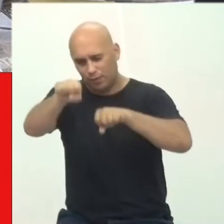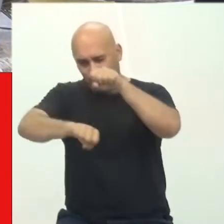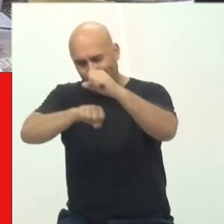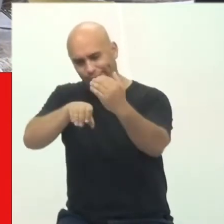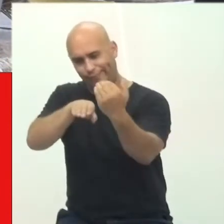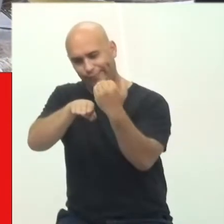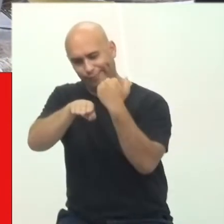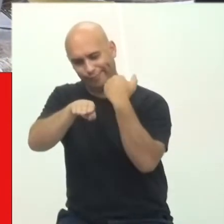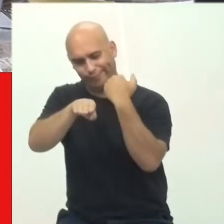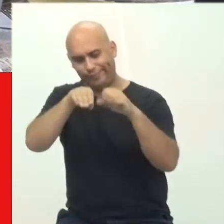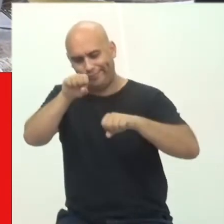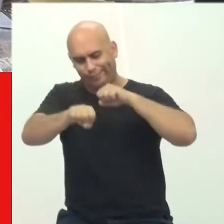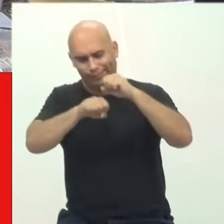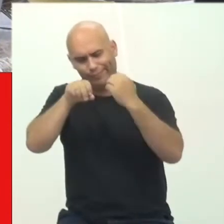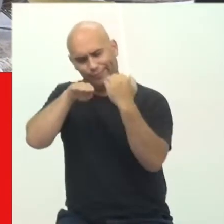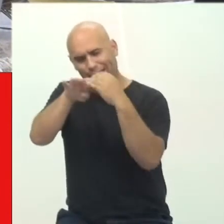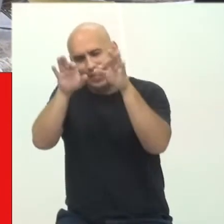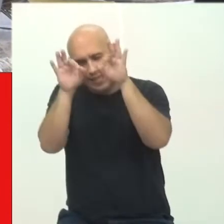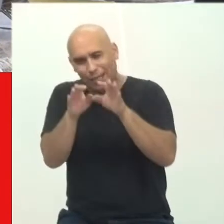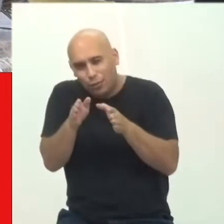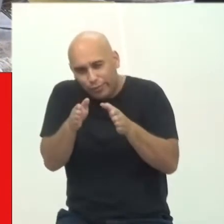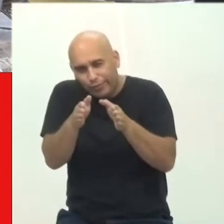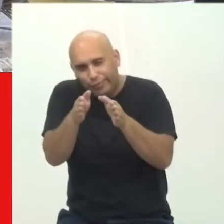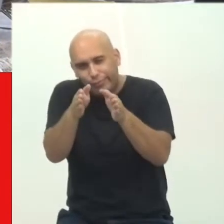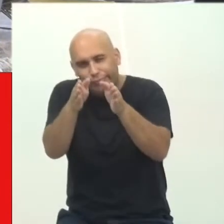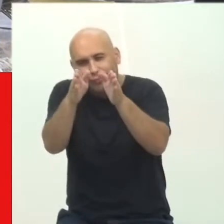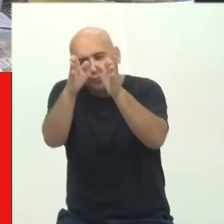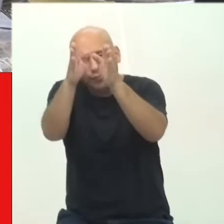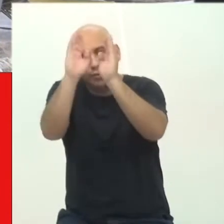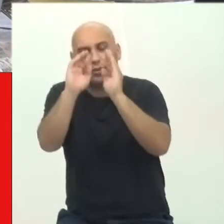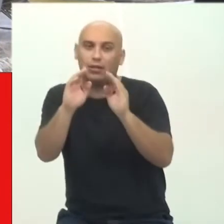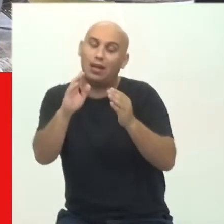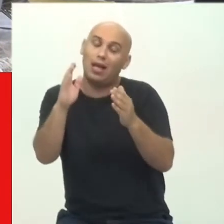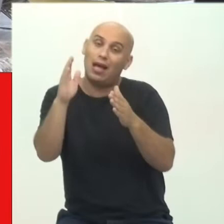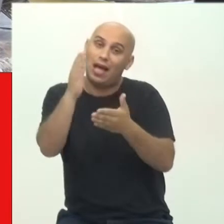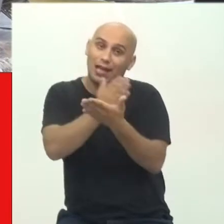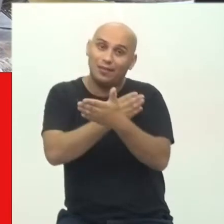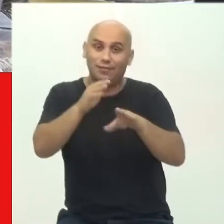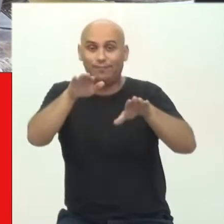vários exemplos de projeto que, quando não há essa compatibilidade, há